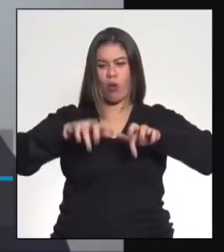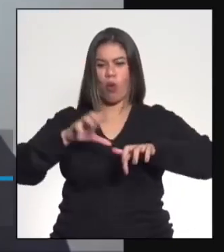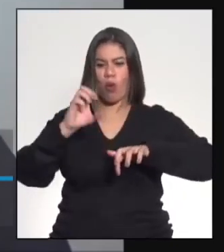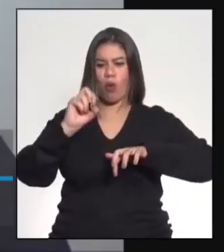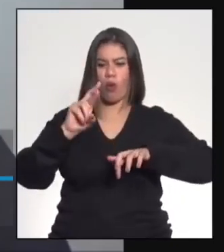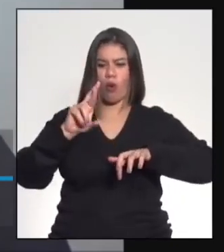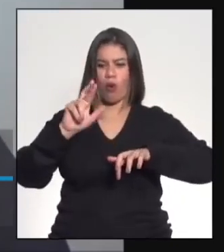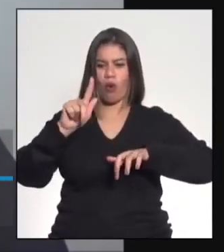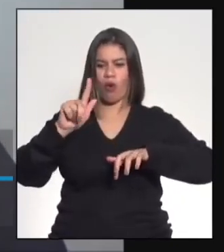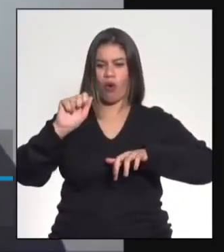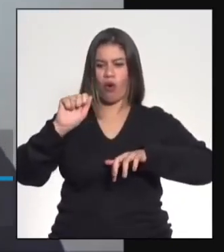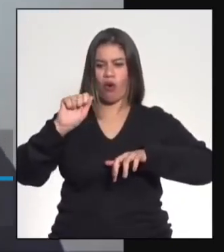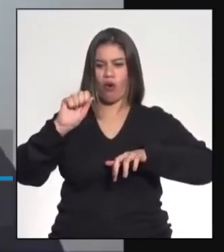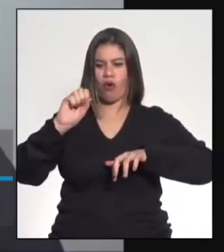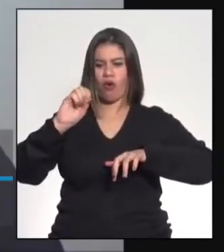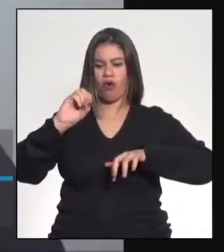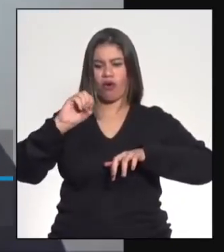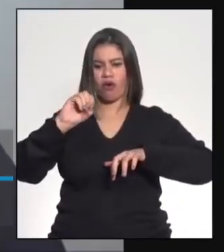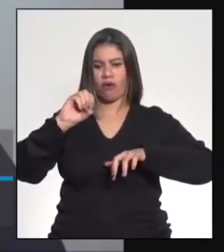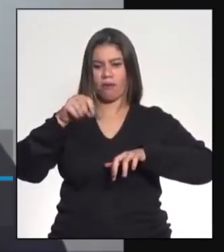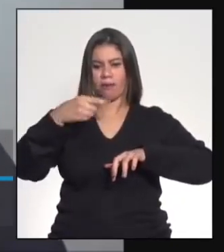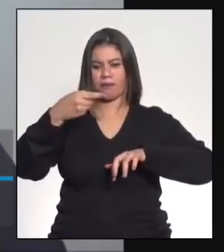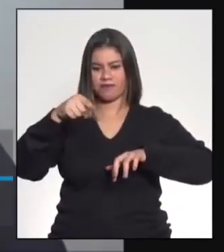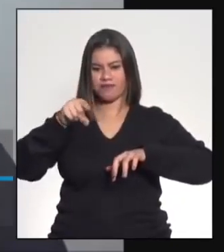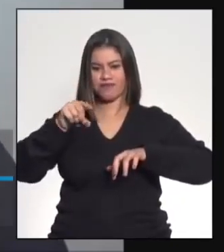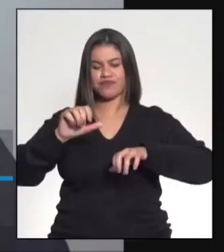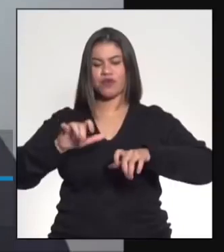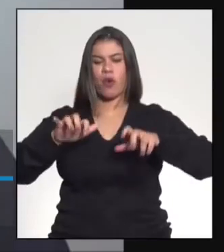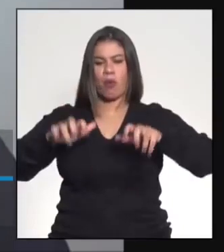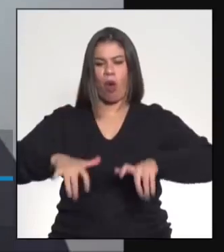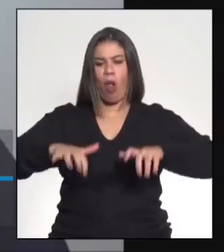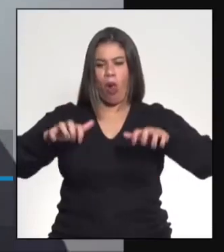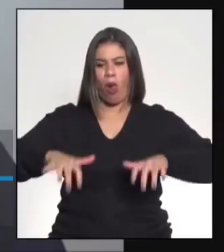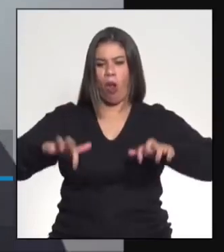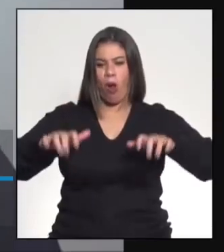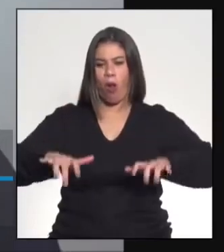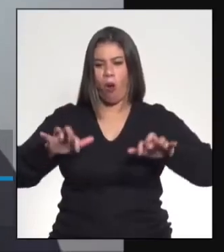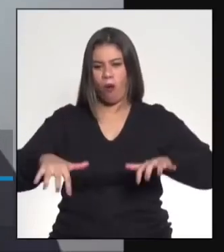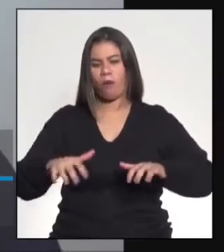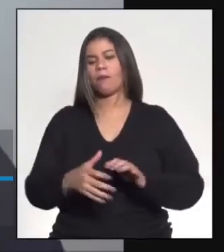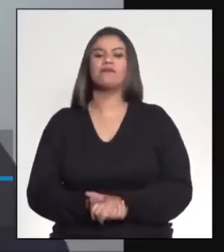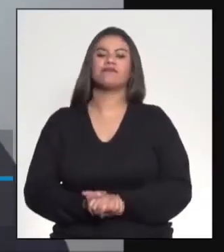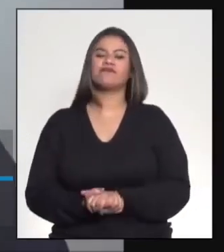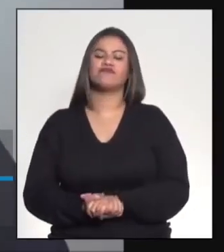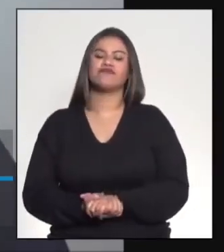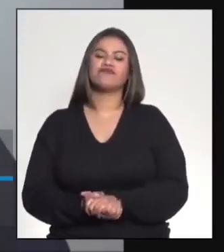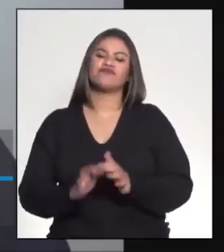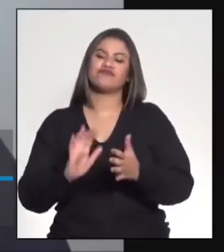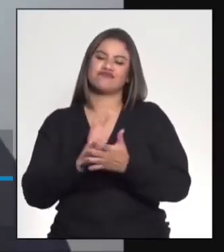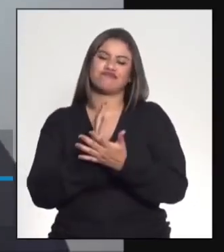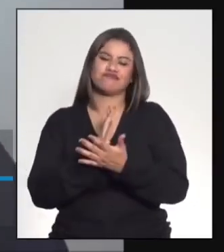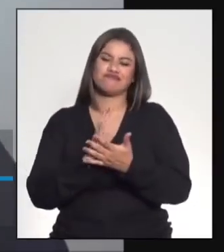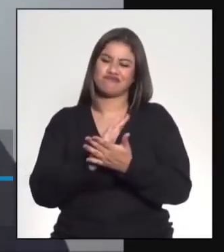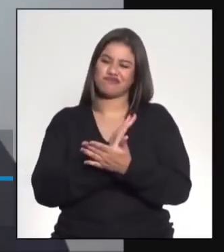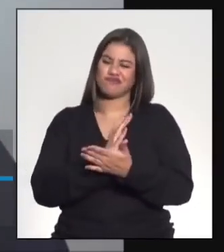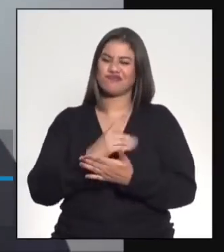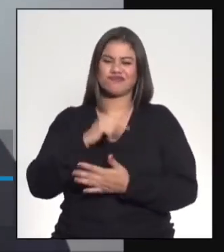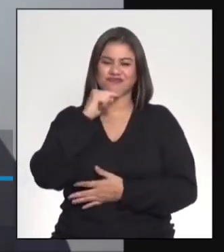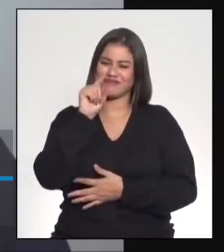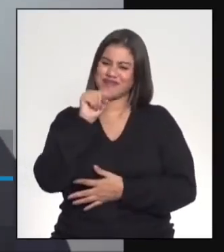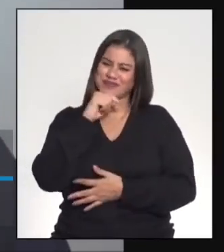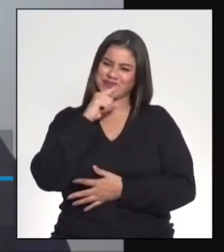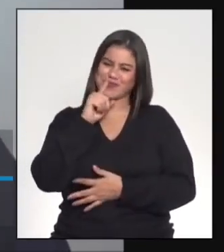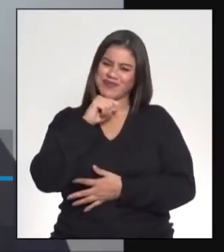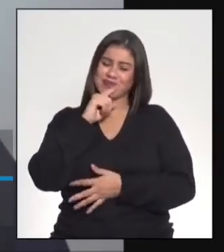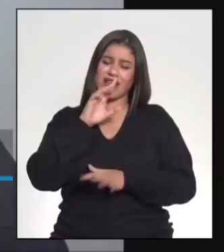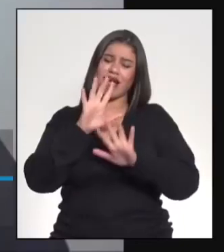ler partitura, porque esse é bem complicado, né? E alguns que não conseguiram, né? Que não conseguiram fazer,